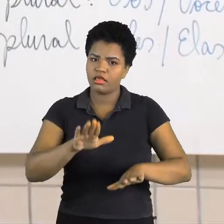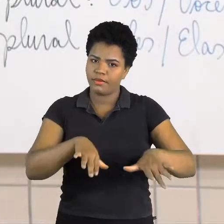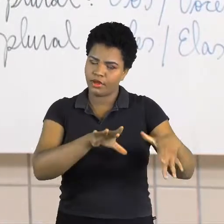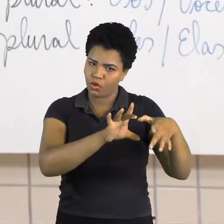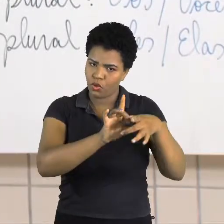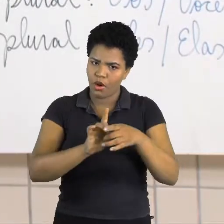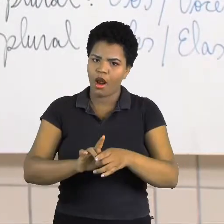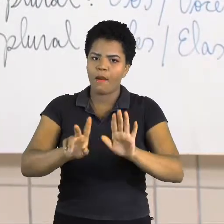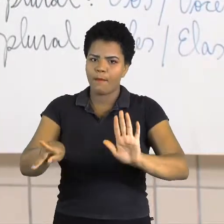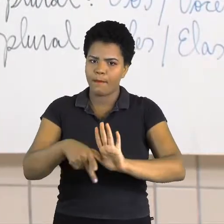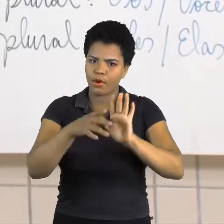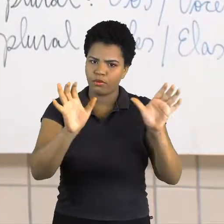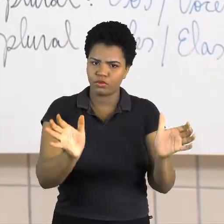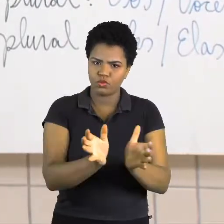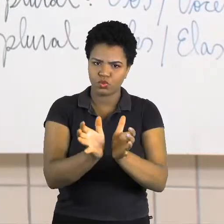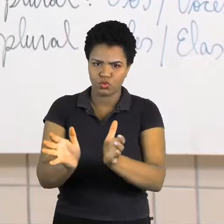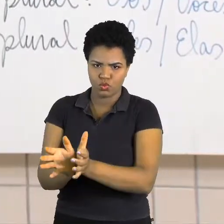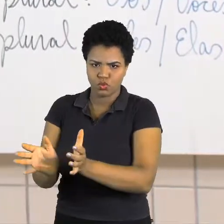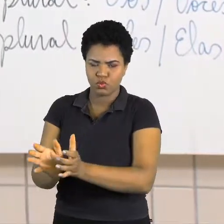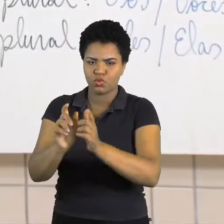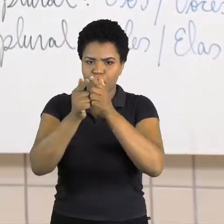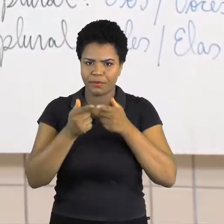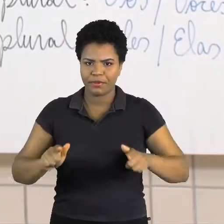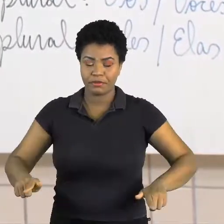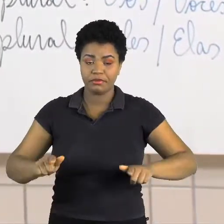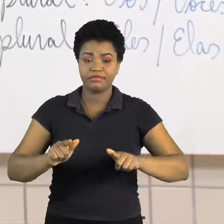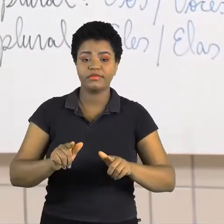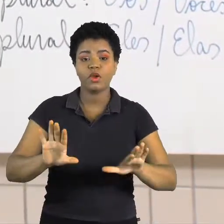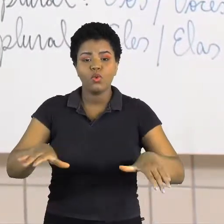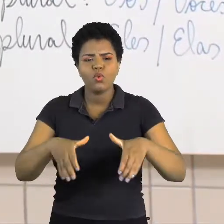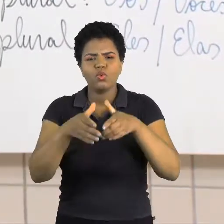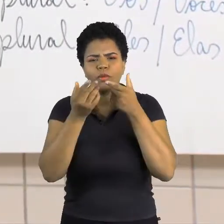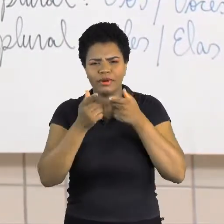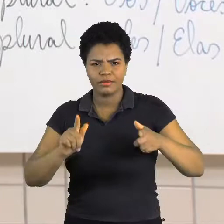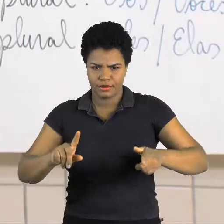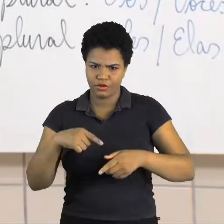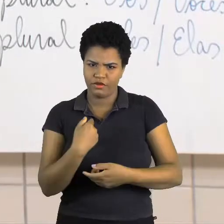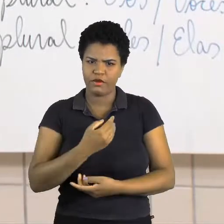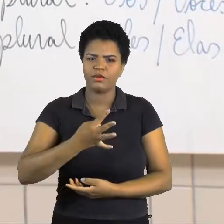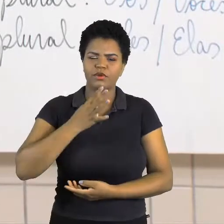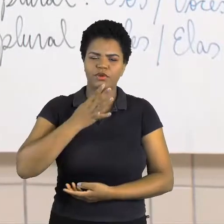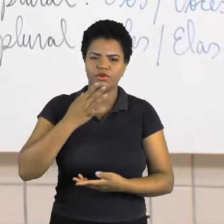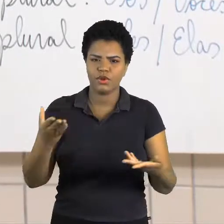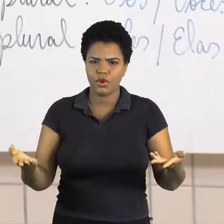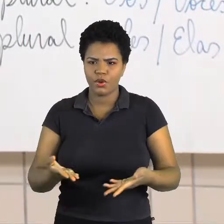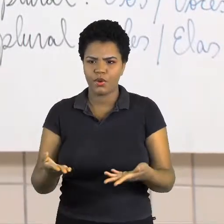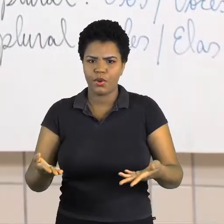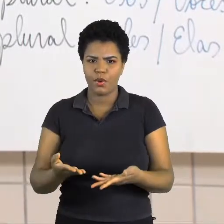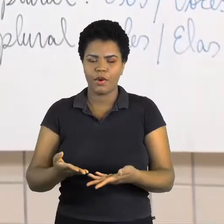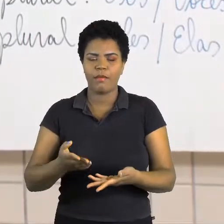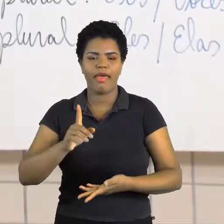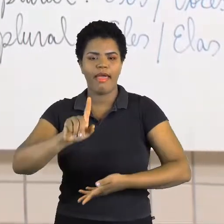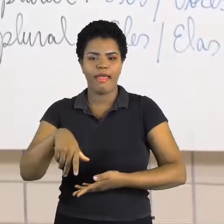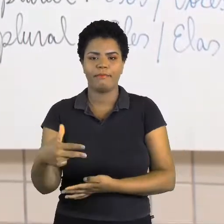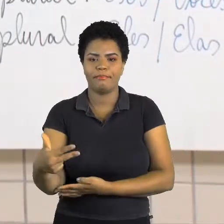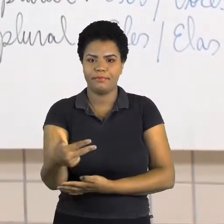gramatical. A classe gramatical que iremos conhecer hoje chama-se